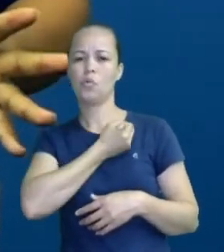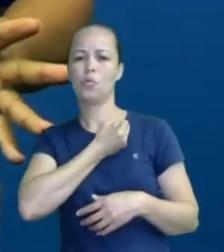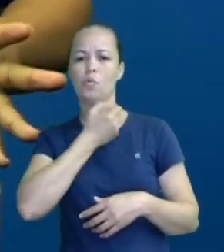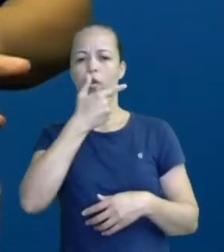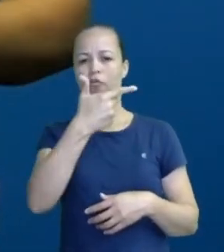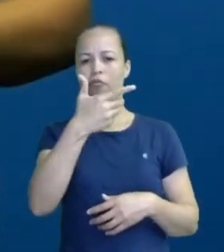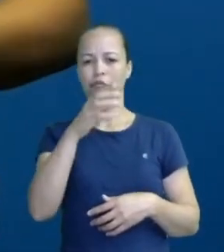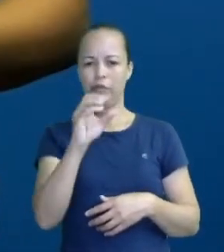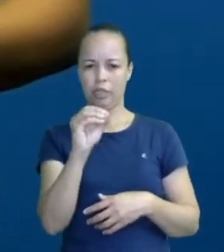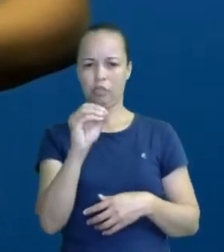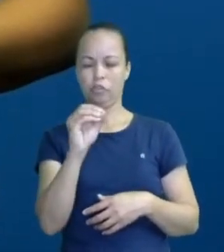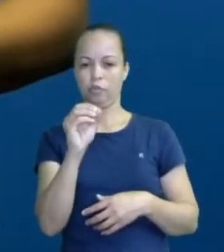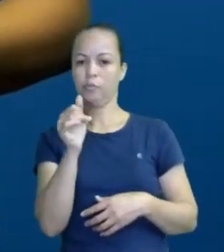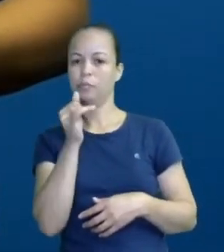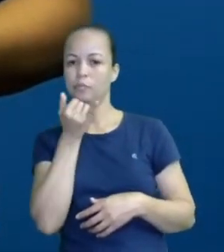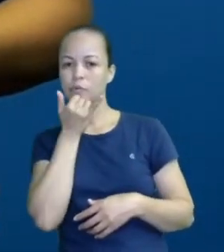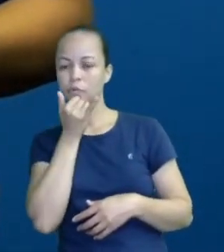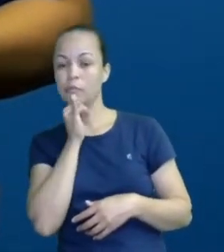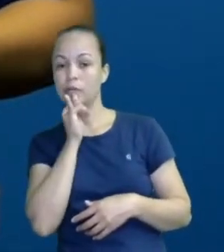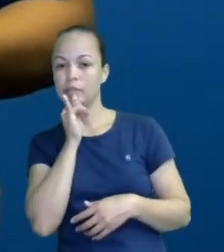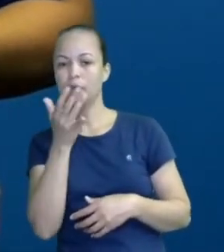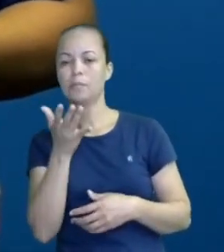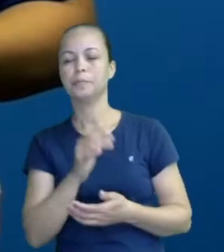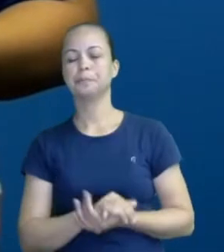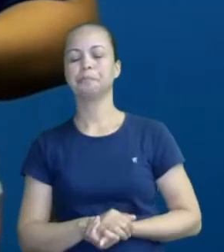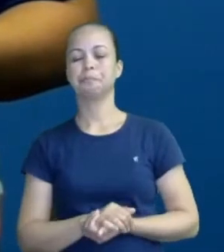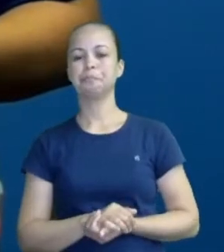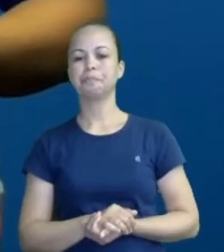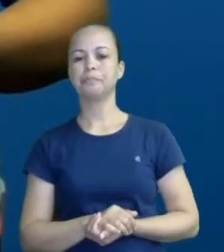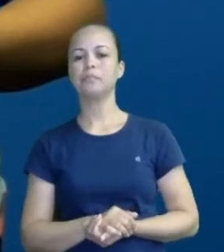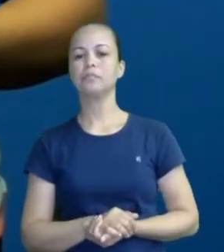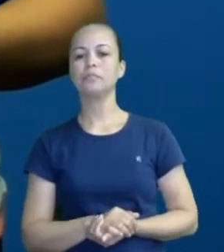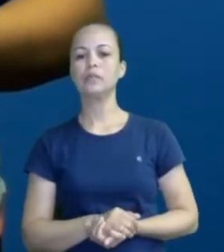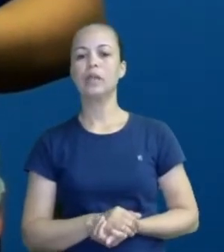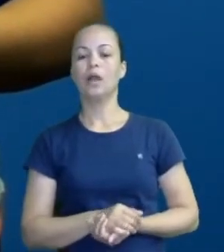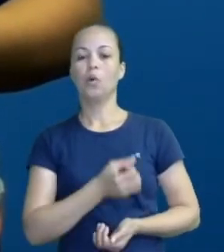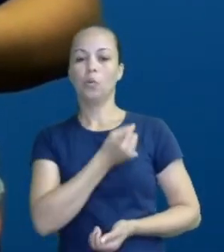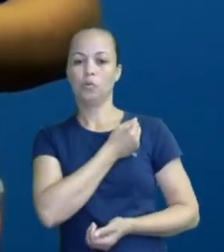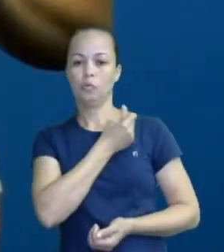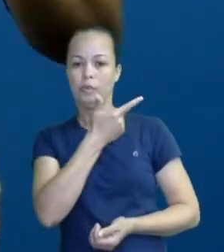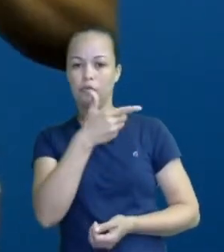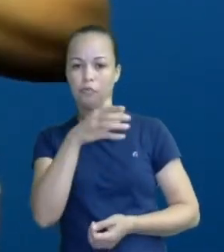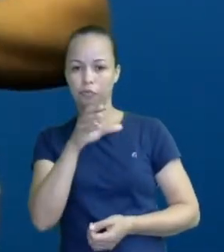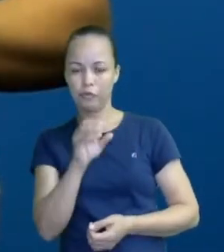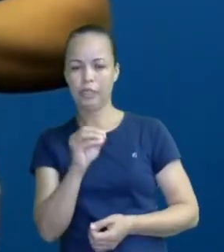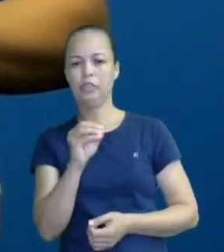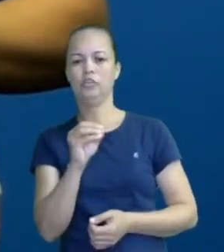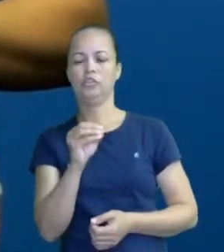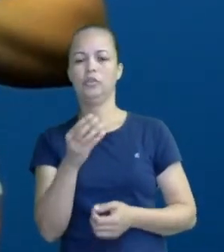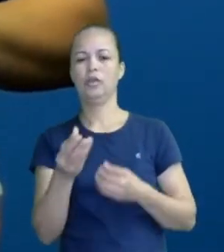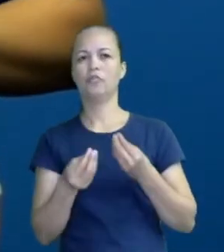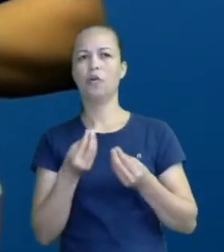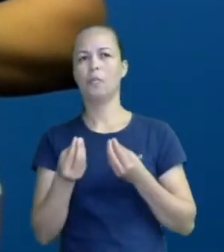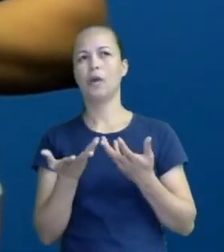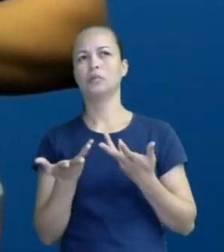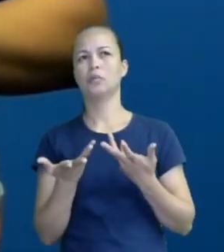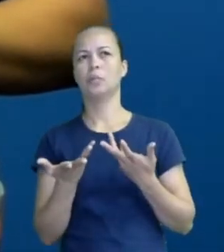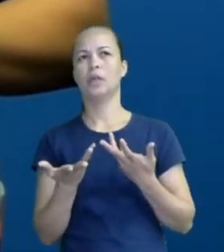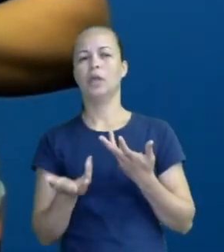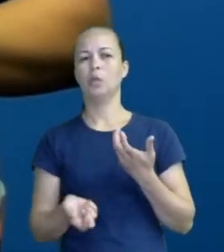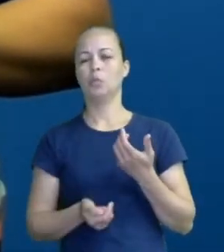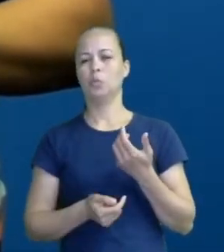exemplo, tá? O número 20. Então, o número 20, ele é formado por quê? Pelo